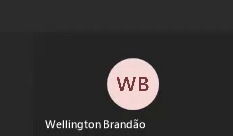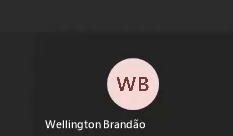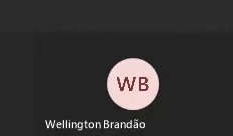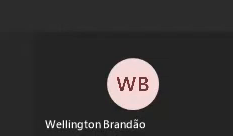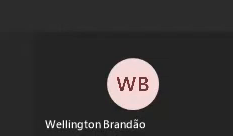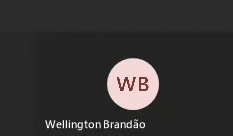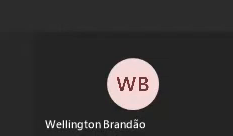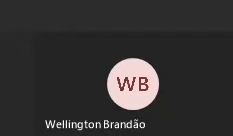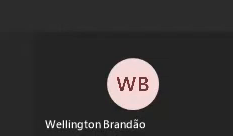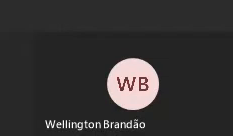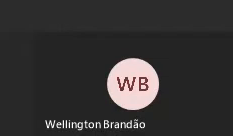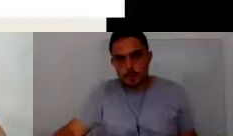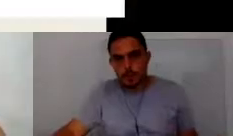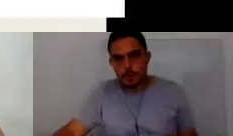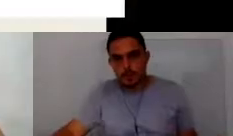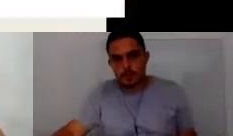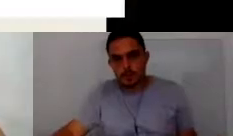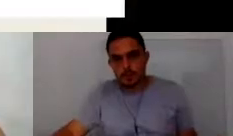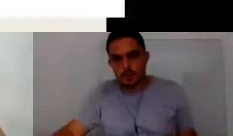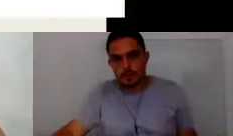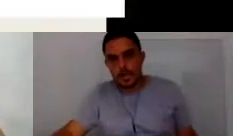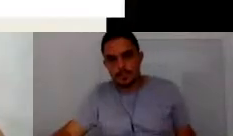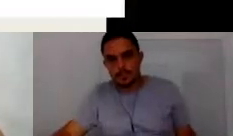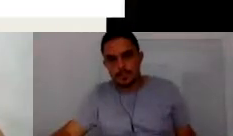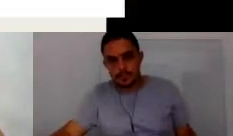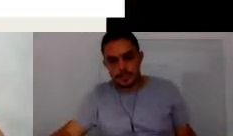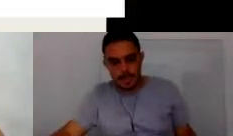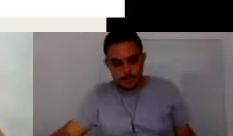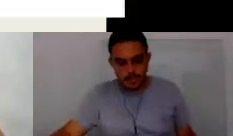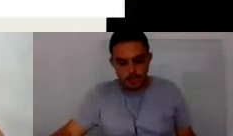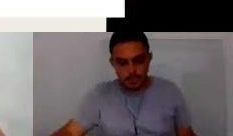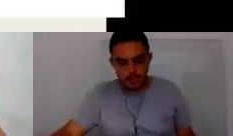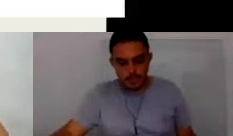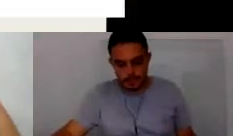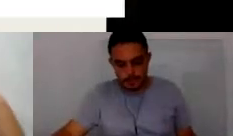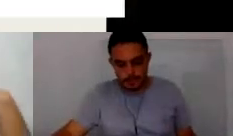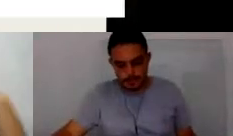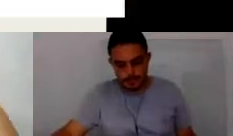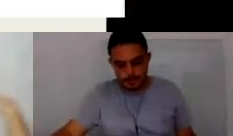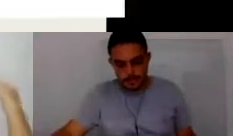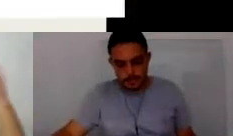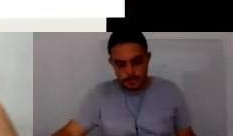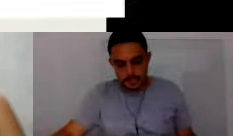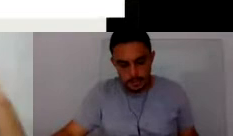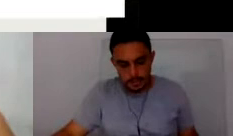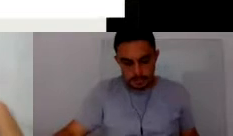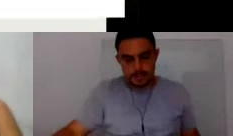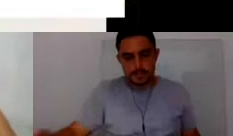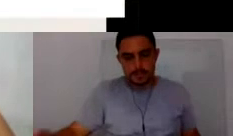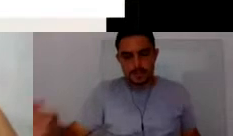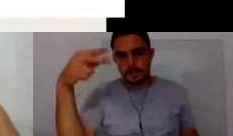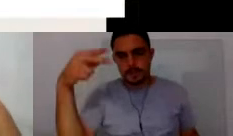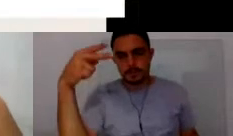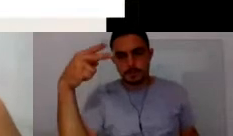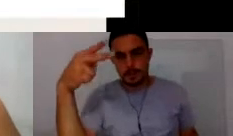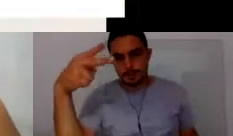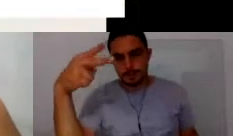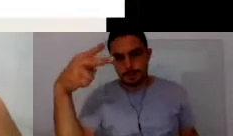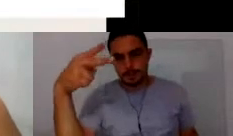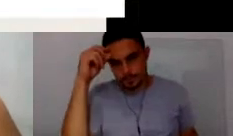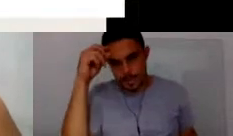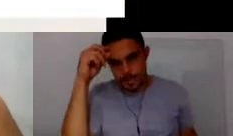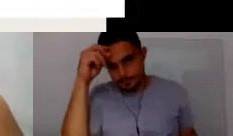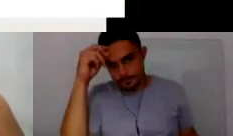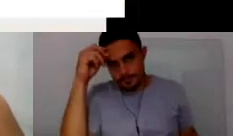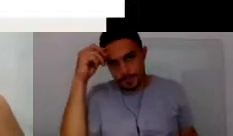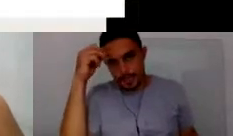tá? A partir desses dados, qual que é a quantidade de água que existe na amostra? Tá? Então, olha, a gente tem só